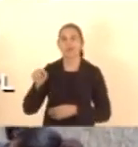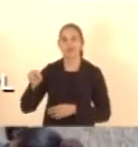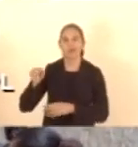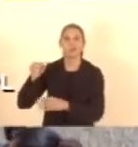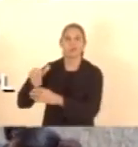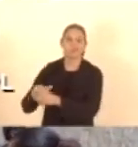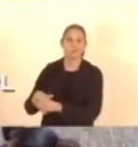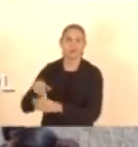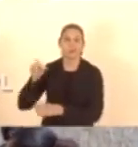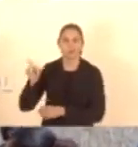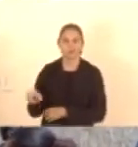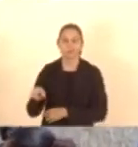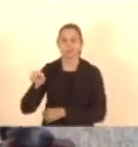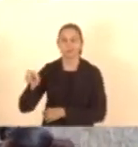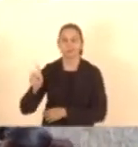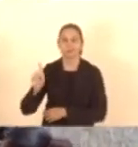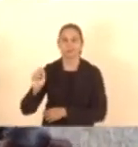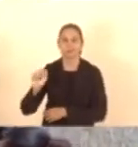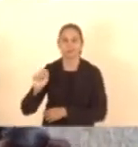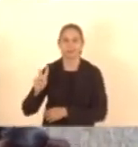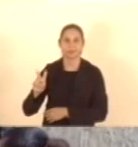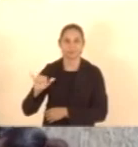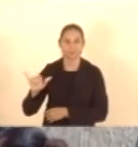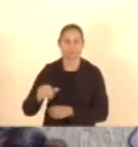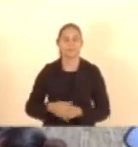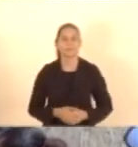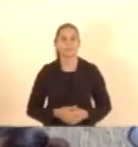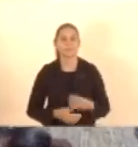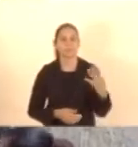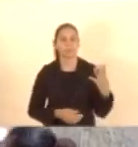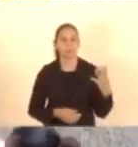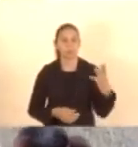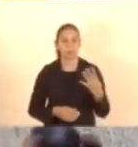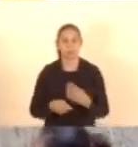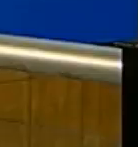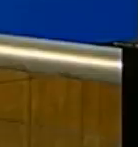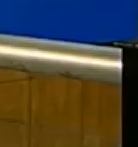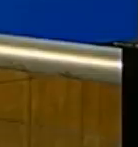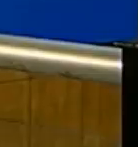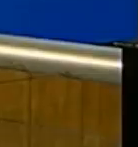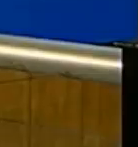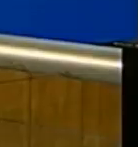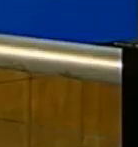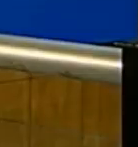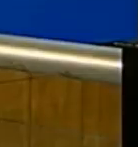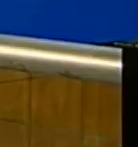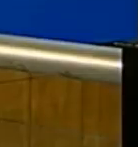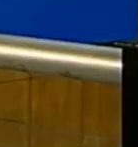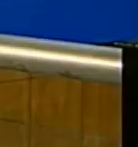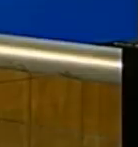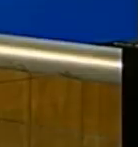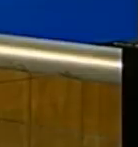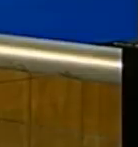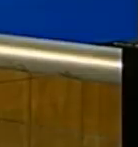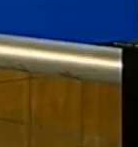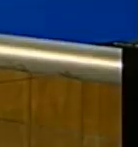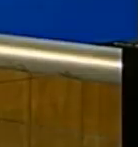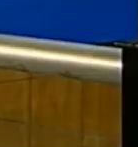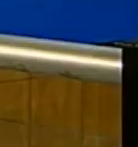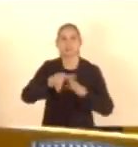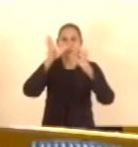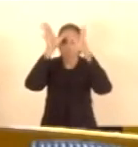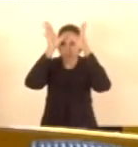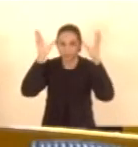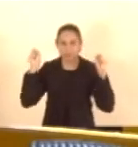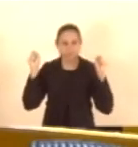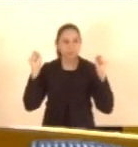cédula, Davi Diniz. Mais um voto, Davi Diniz Carvalho. Após a proclamação do resultado, o novo